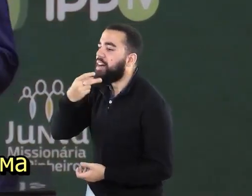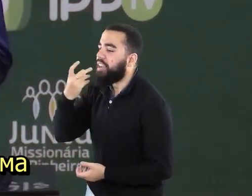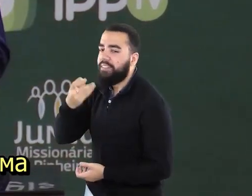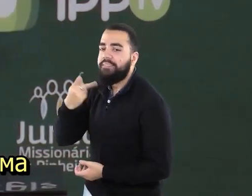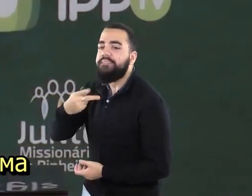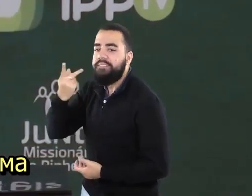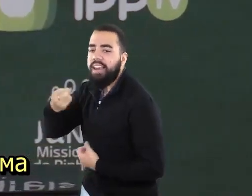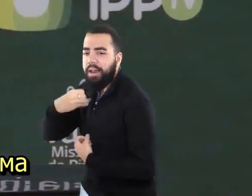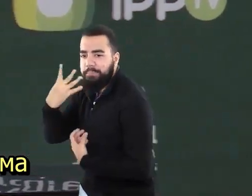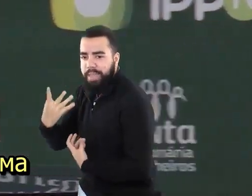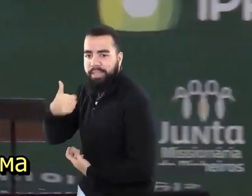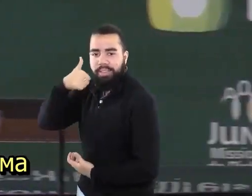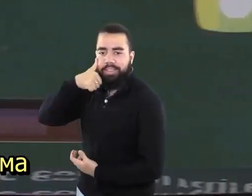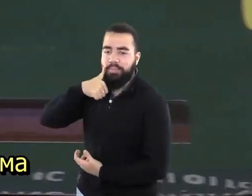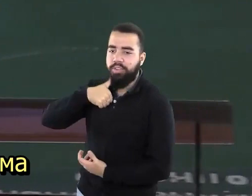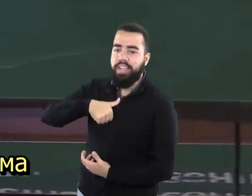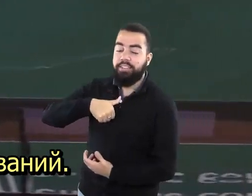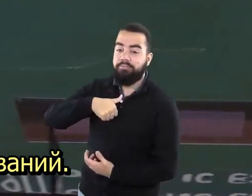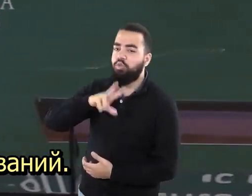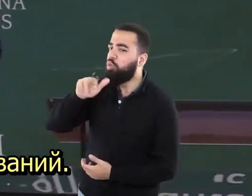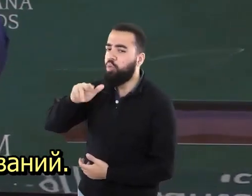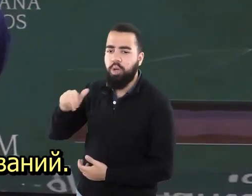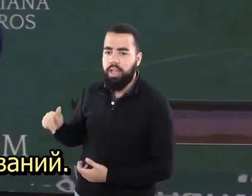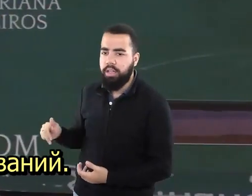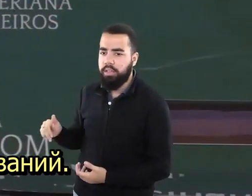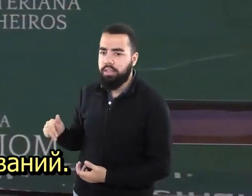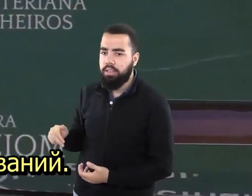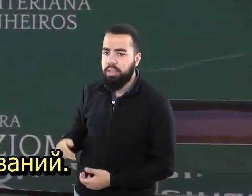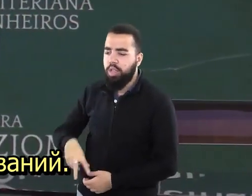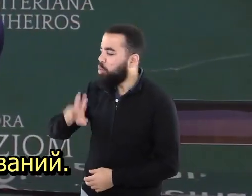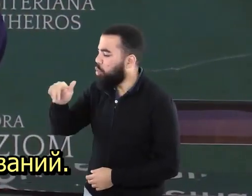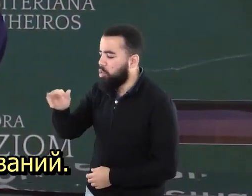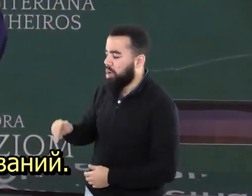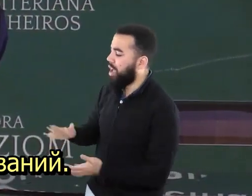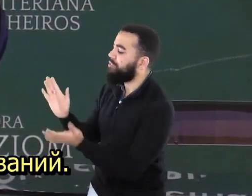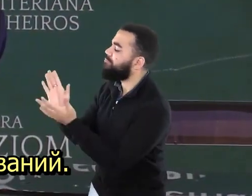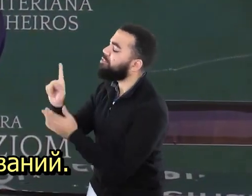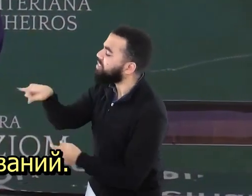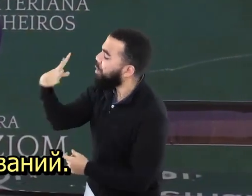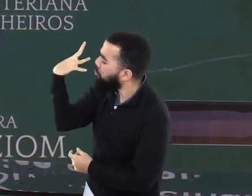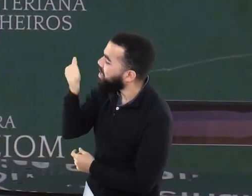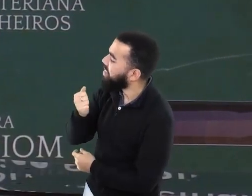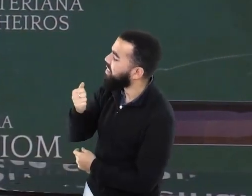mulher bota o pé para fora de casa e ela é coberta de elogios, de galanteios.